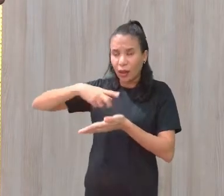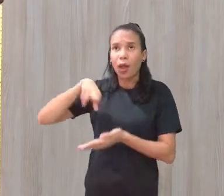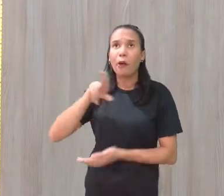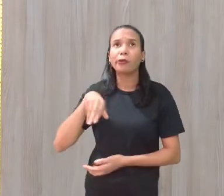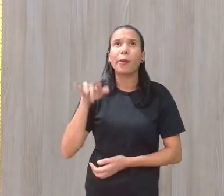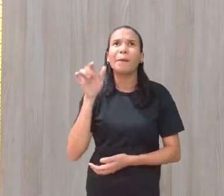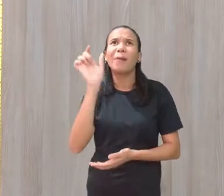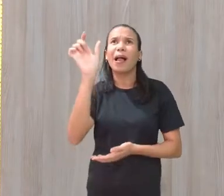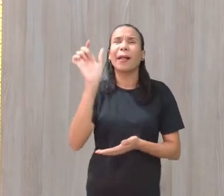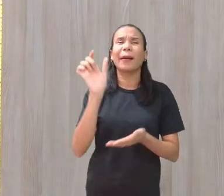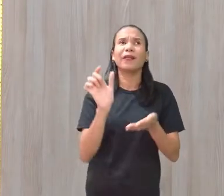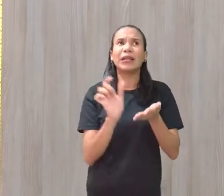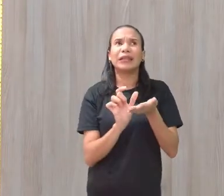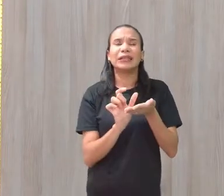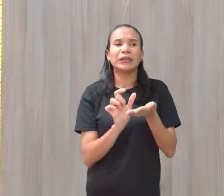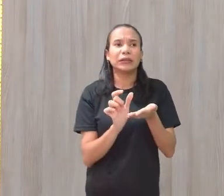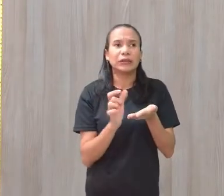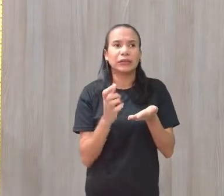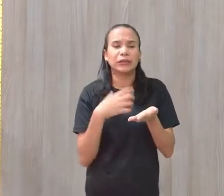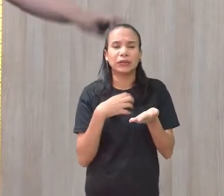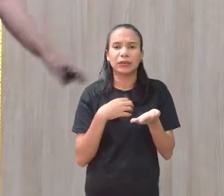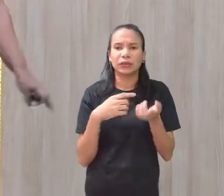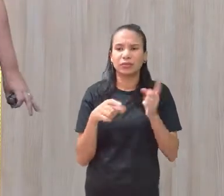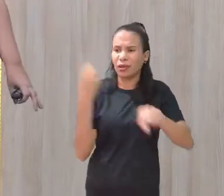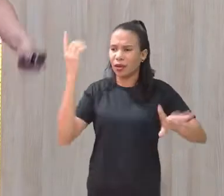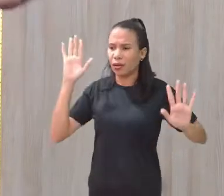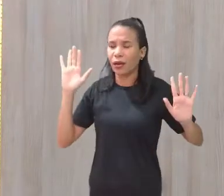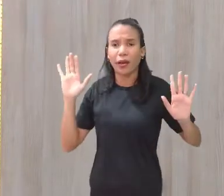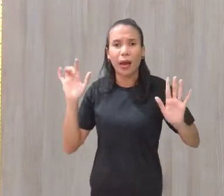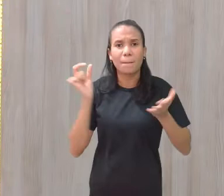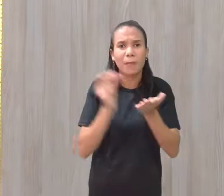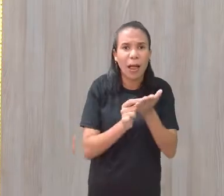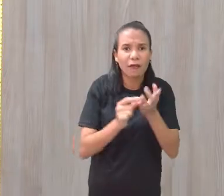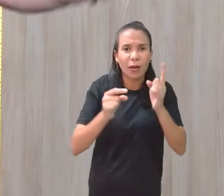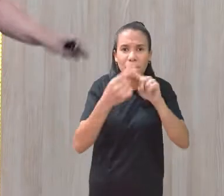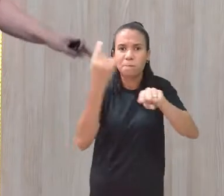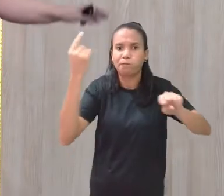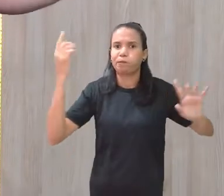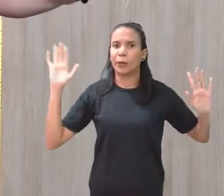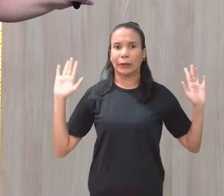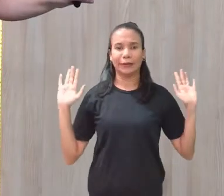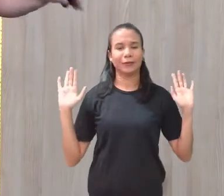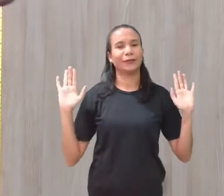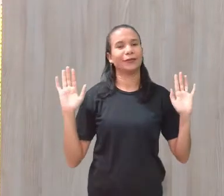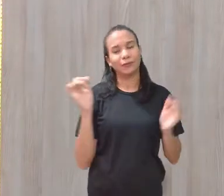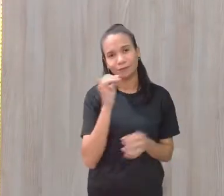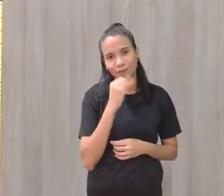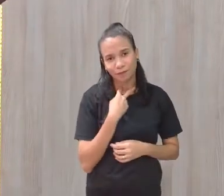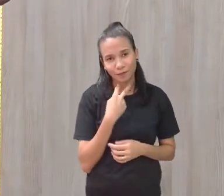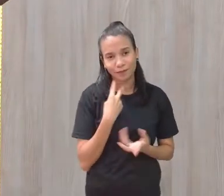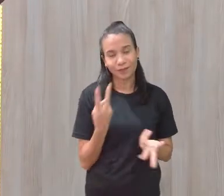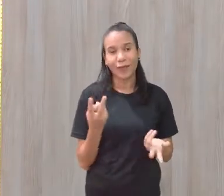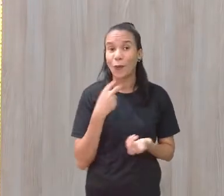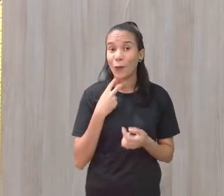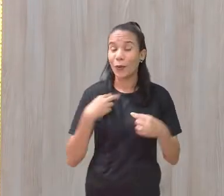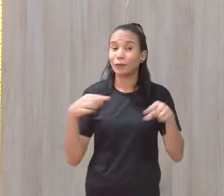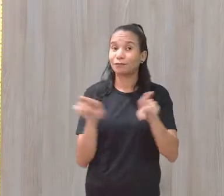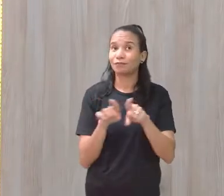uma palavra que tenha o sentido totalmente deslocado, que seja um peixe fora d'água, por exemplo. Eu não